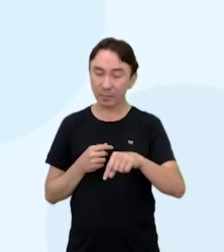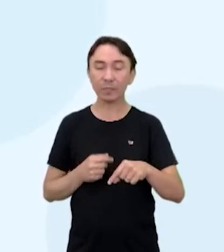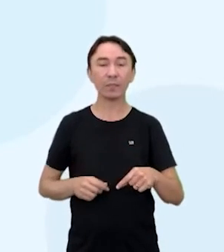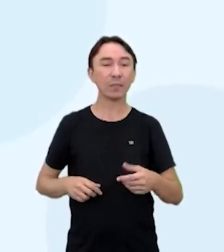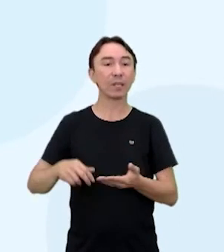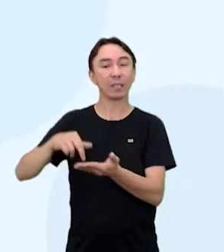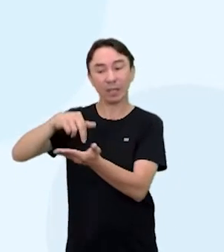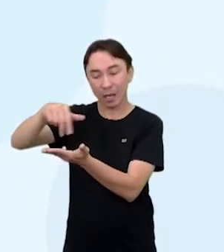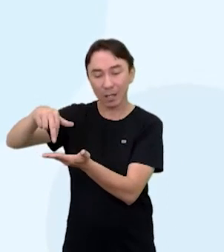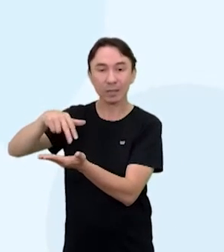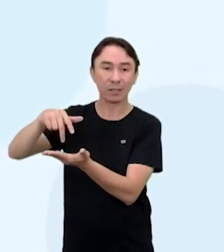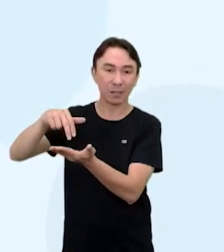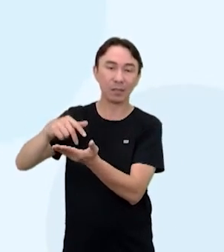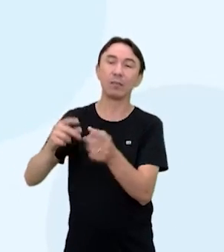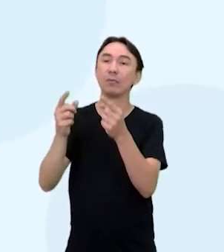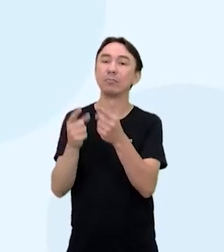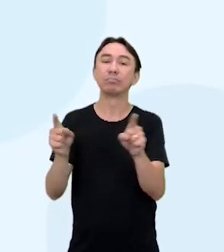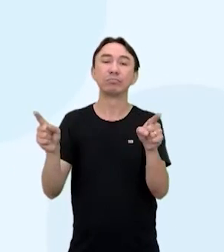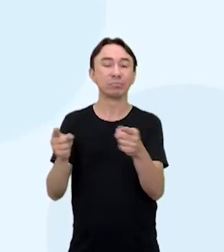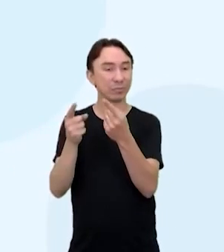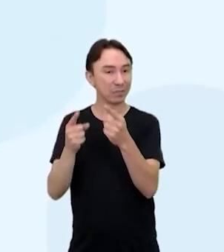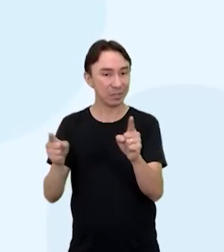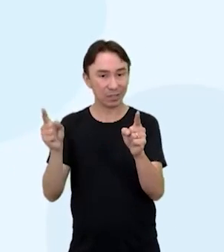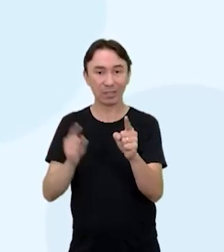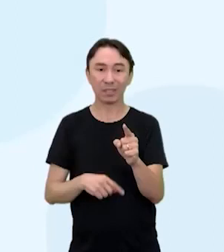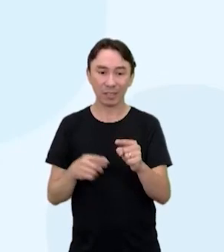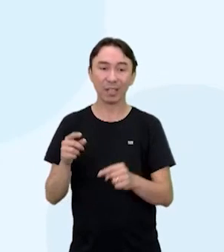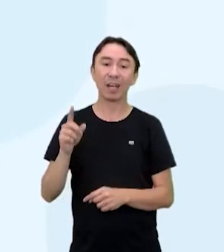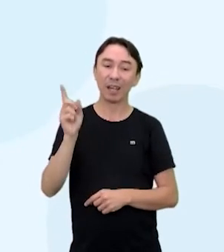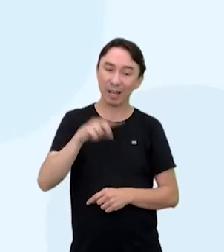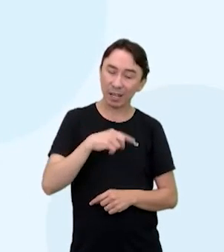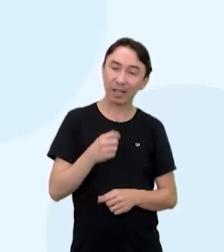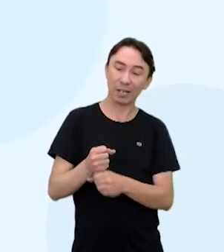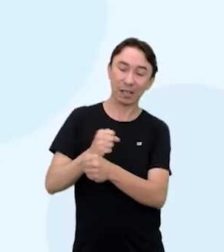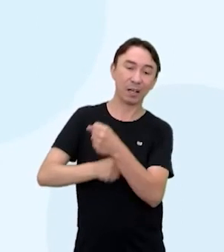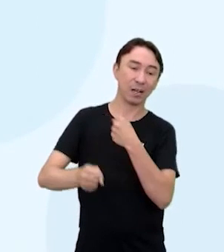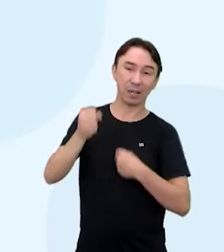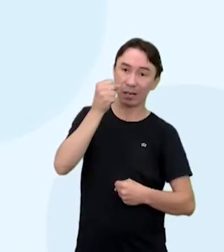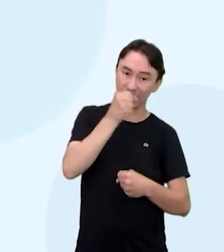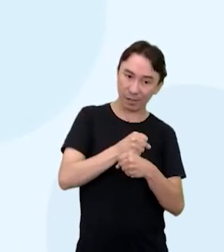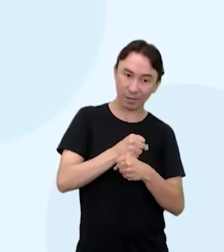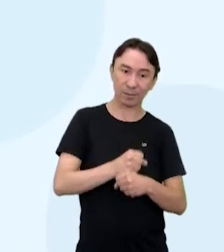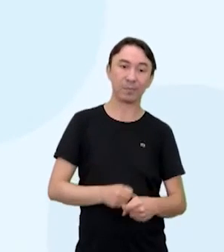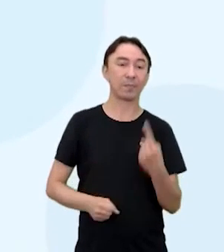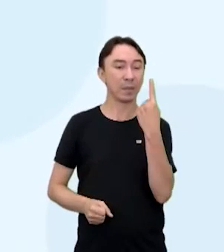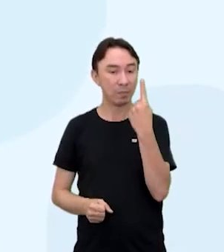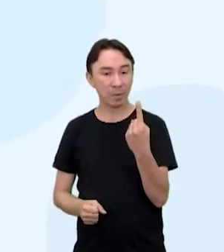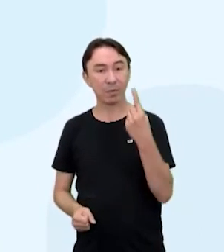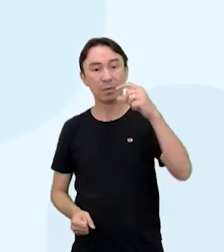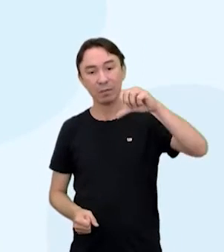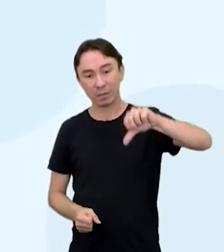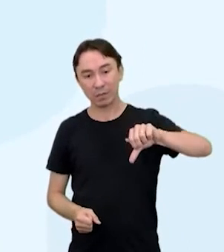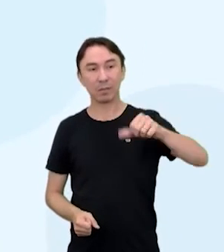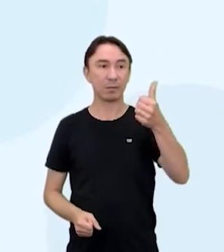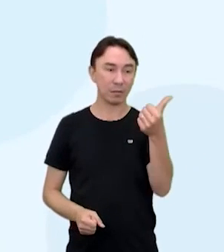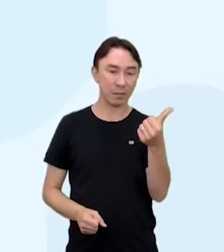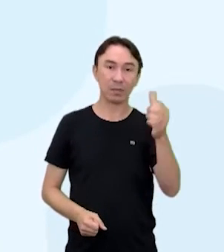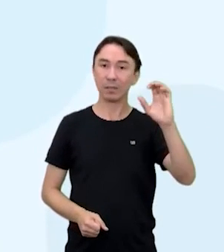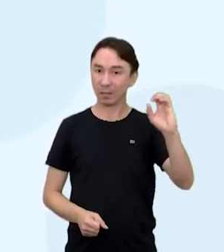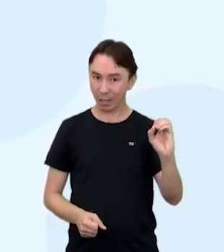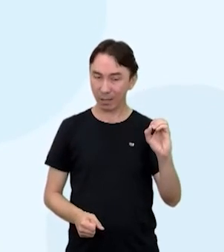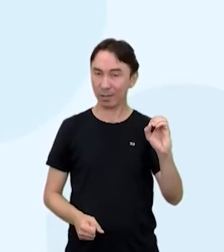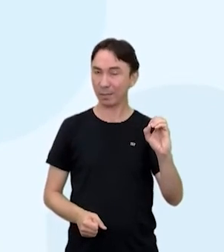e Música, ambas de 1910. Então, se a gente fosse fazer uma